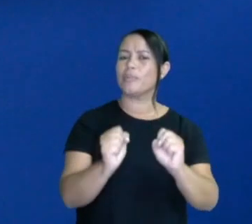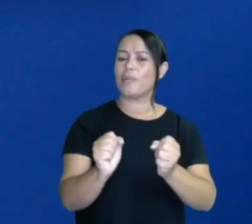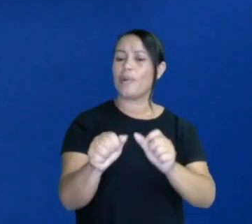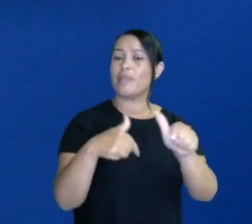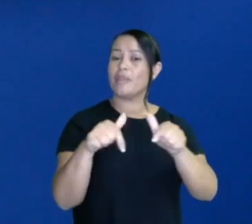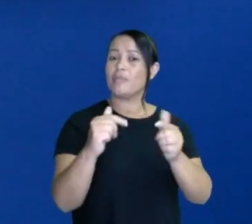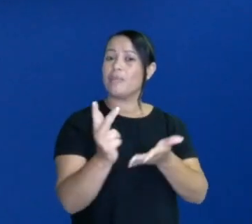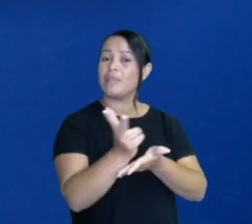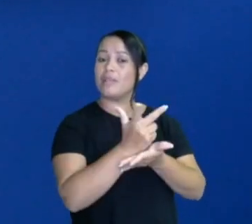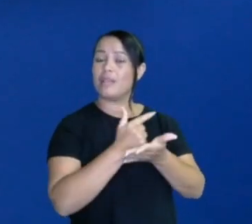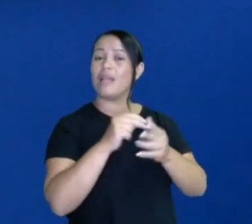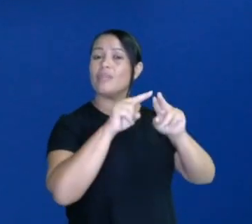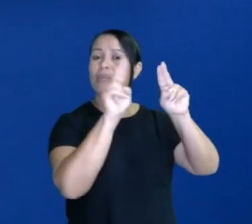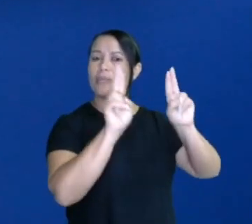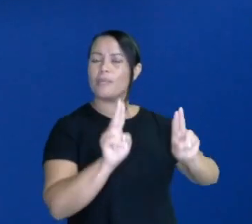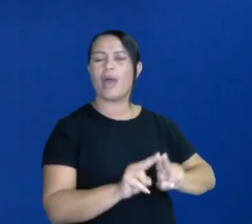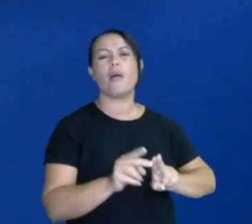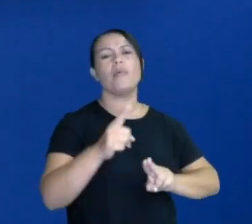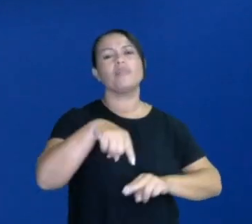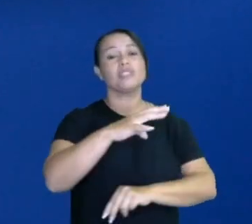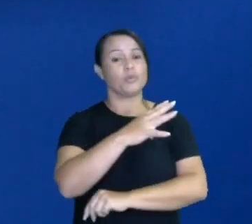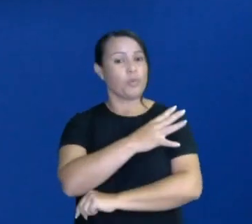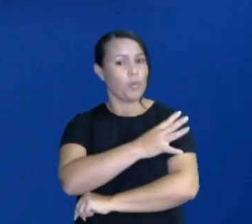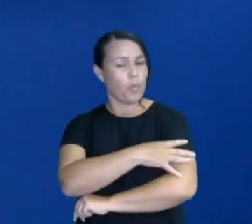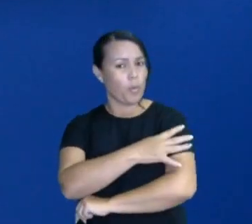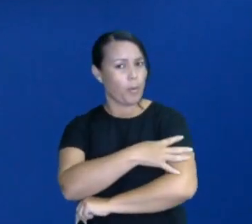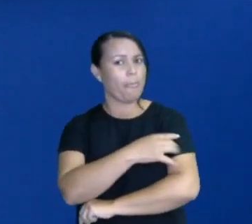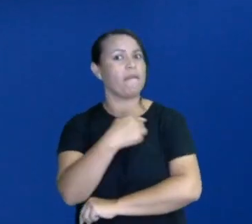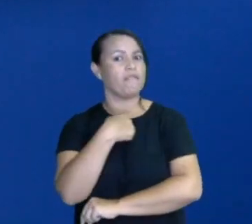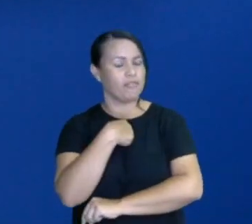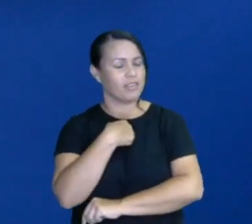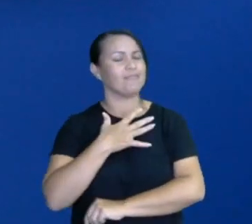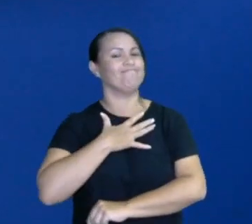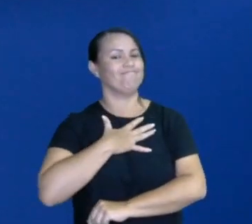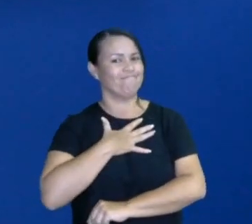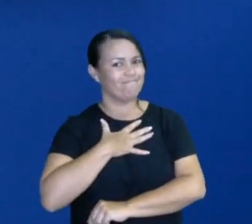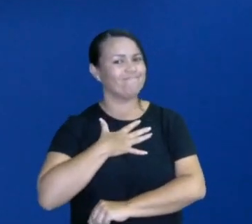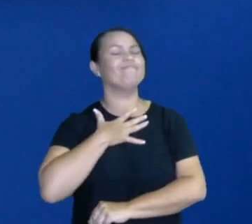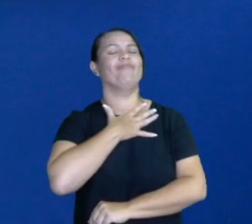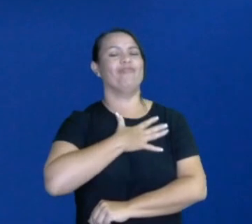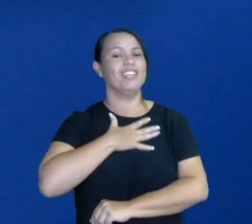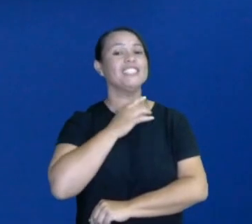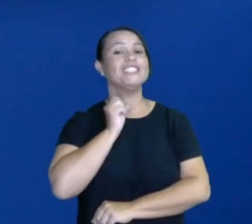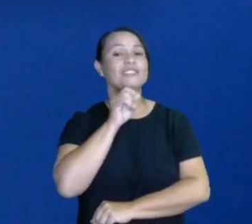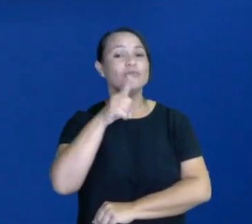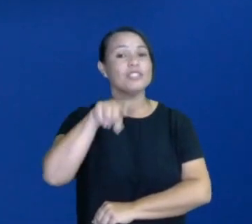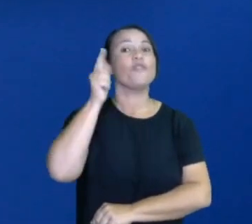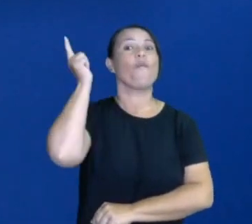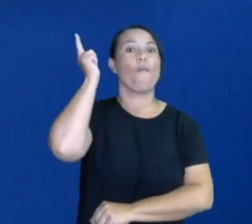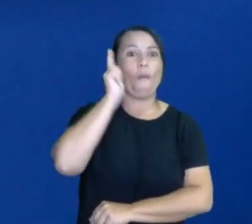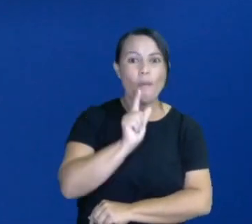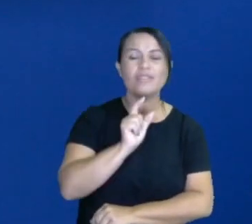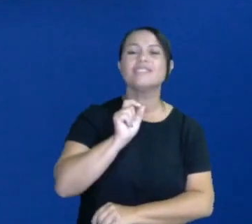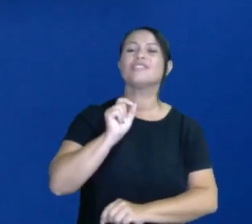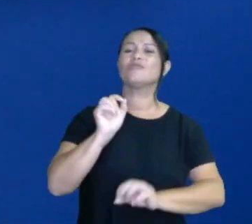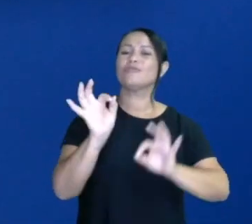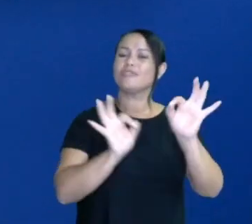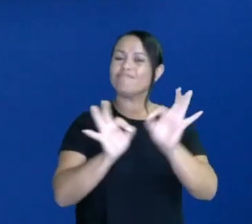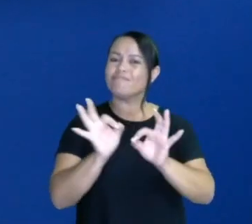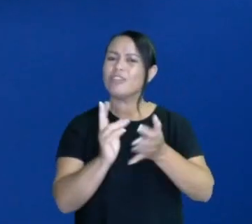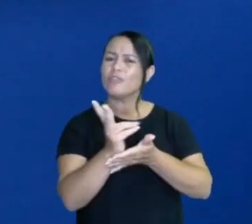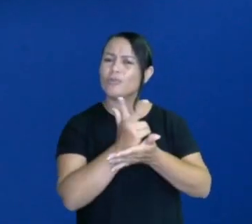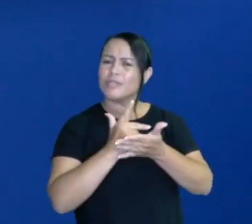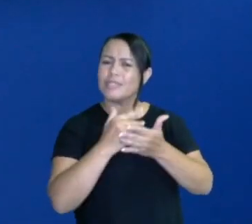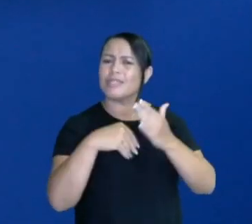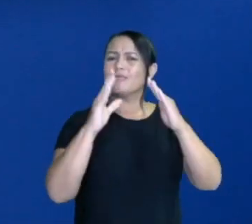para onde estamos agora no 4º ano, eu vou ficar bastante feliz se vocês conseguirem fazer esse croquis da casa de